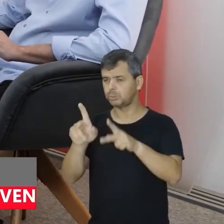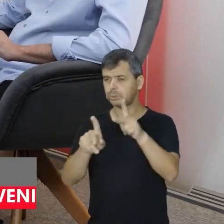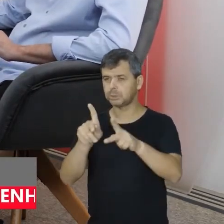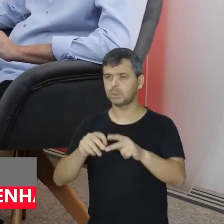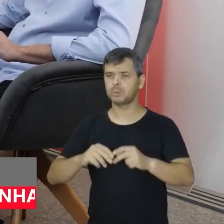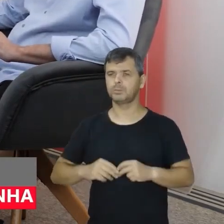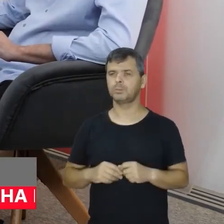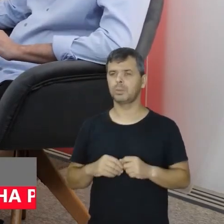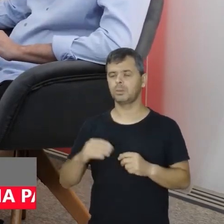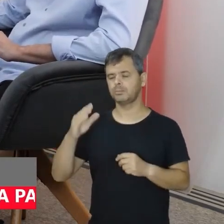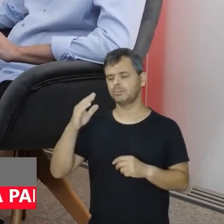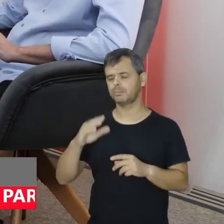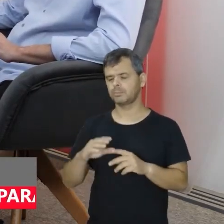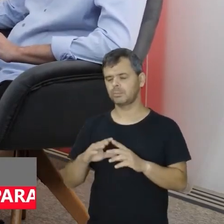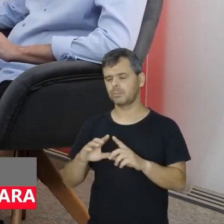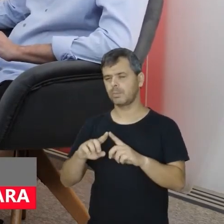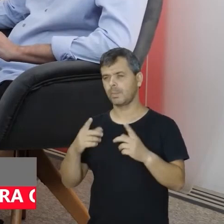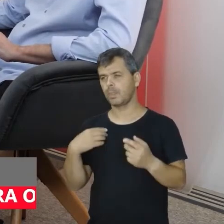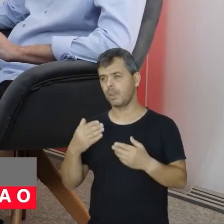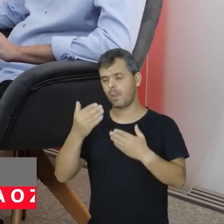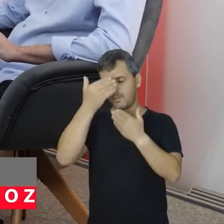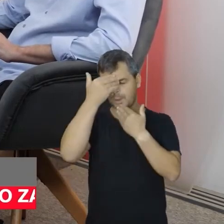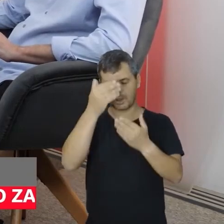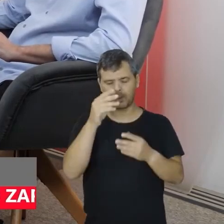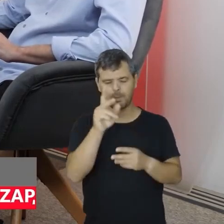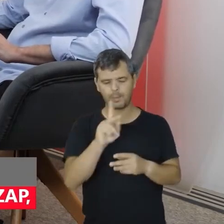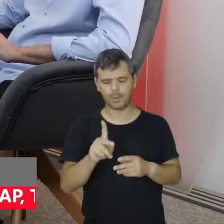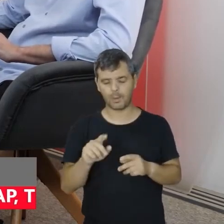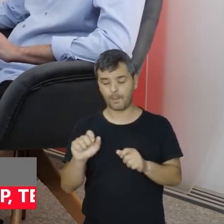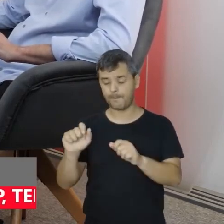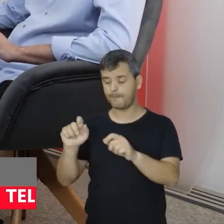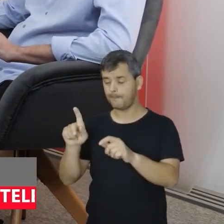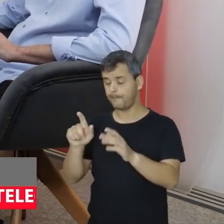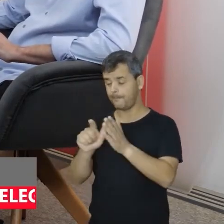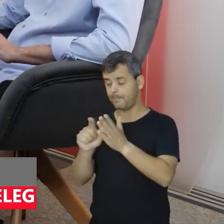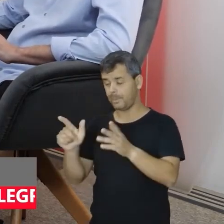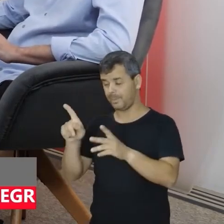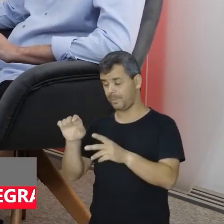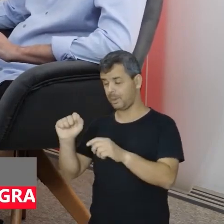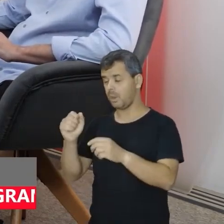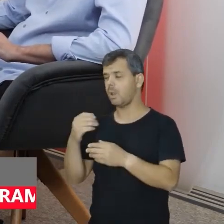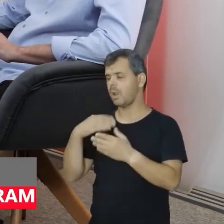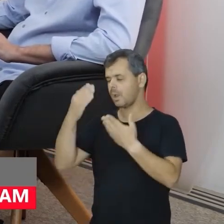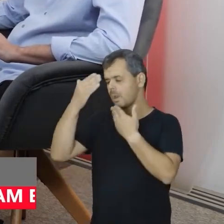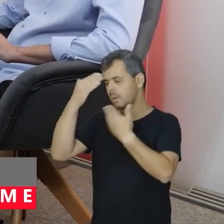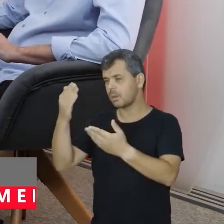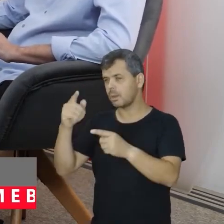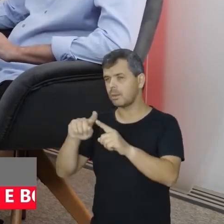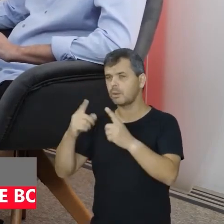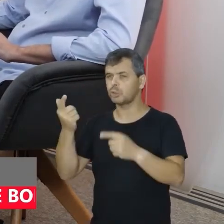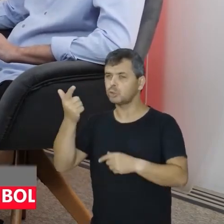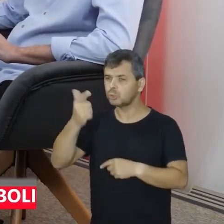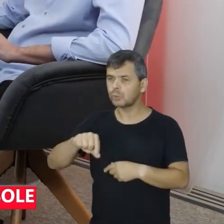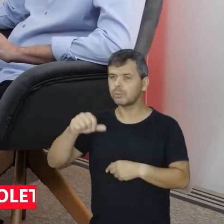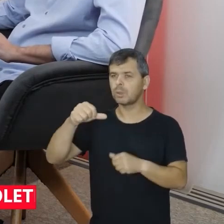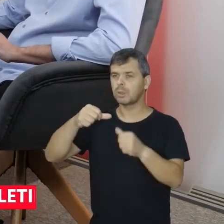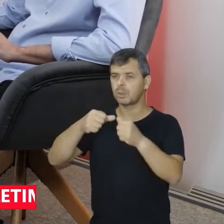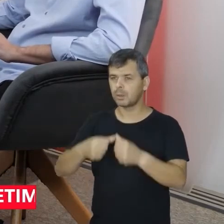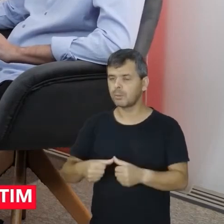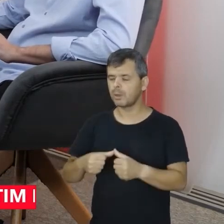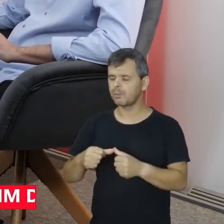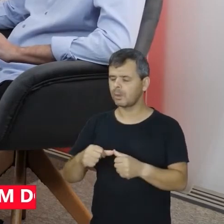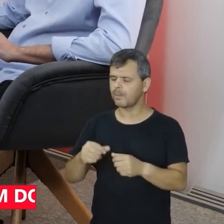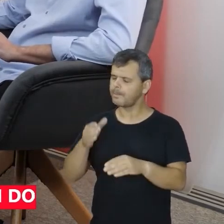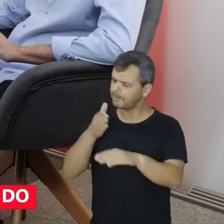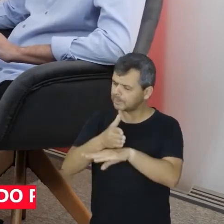aqui o reconhecimento também, obrigado, do público do Jornal PT Brasil. Agradeço muito sua presença aqui mais uma vez com a gente. Deputado, venha